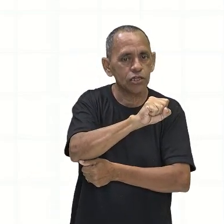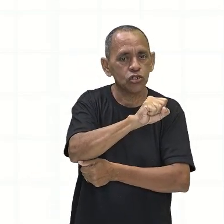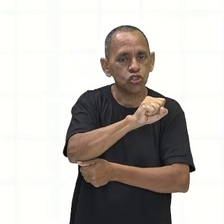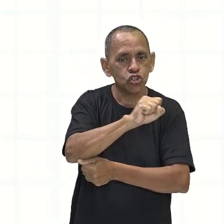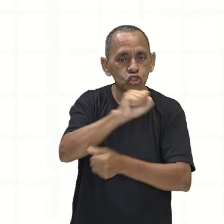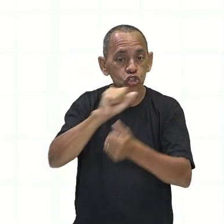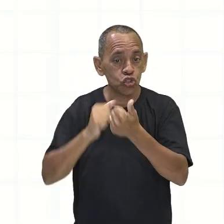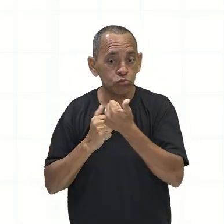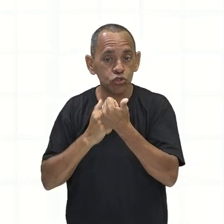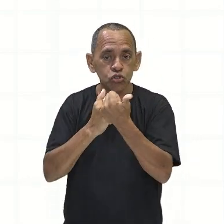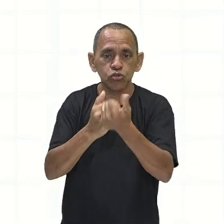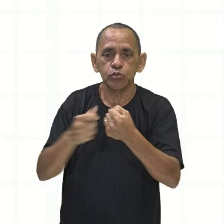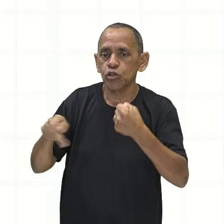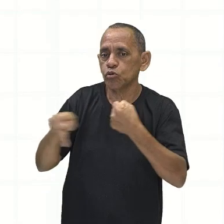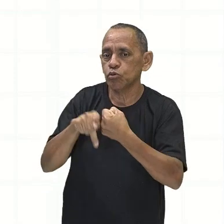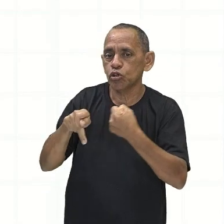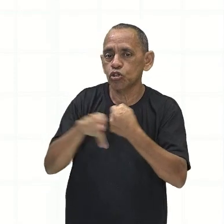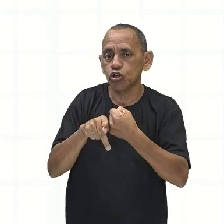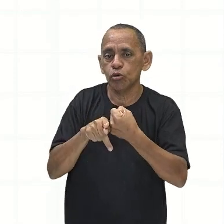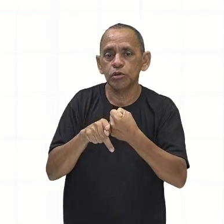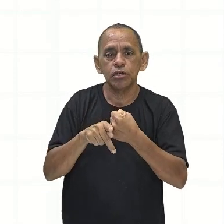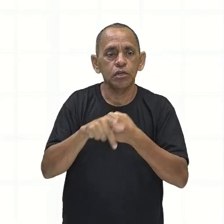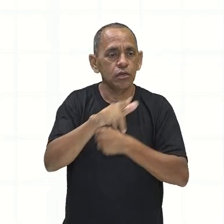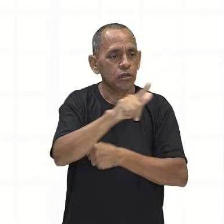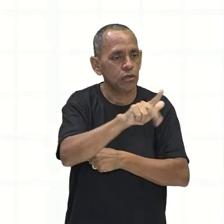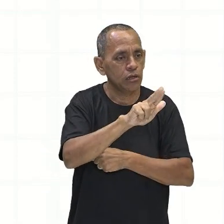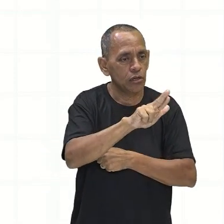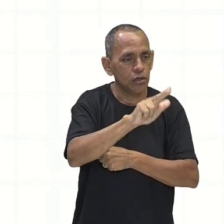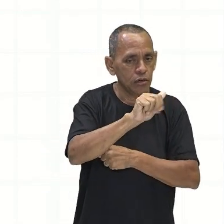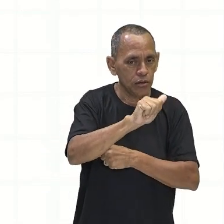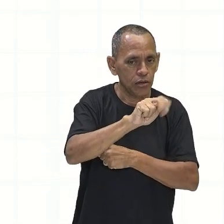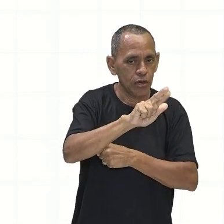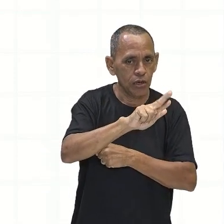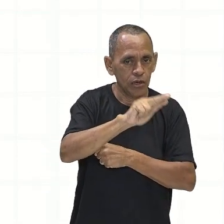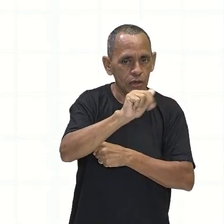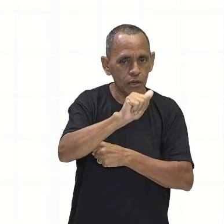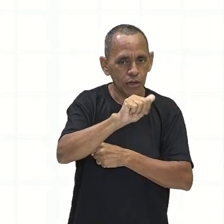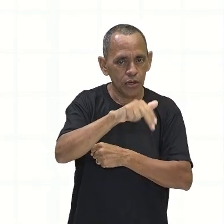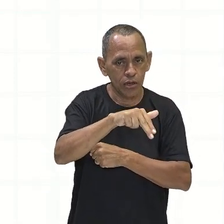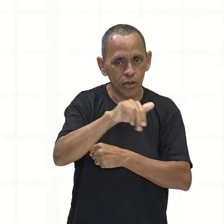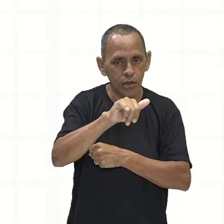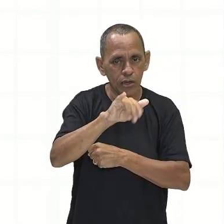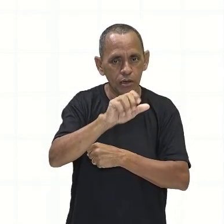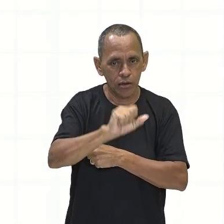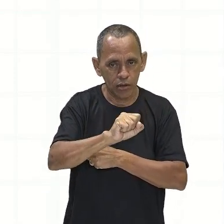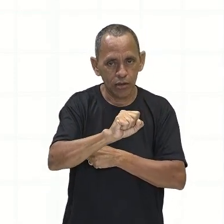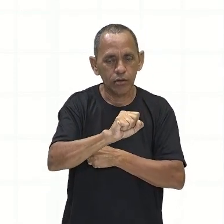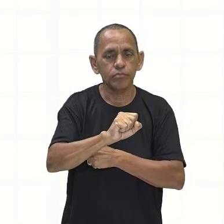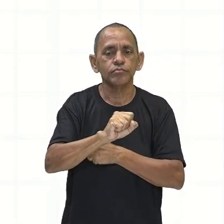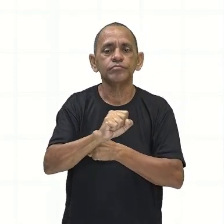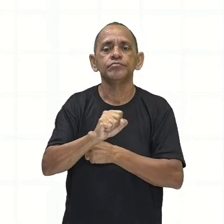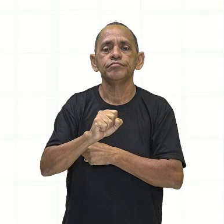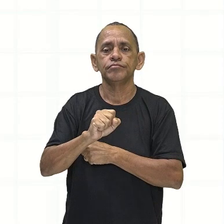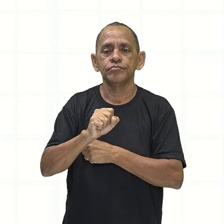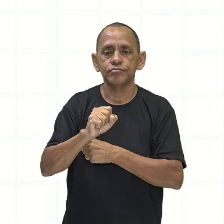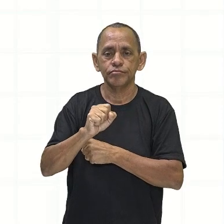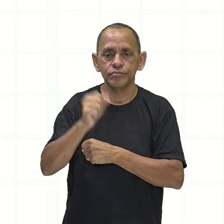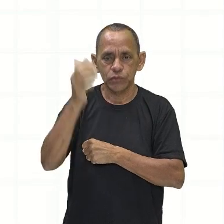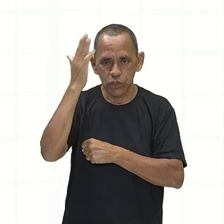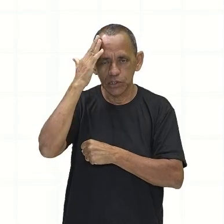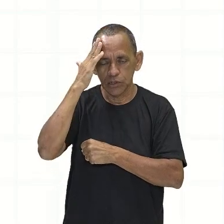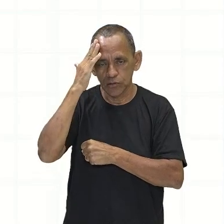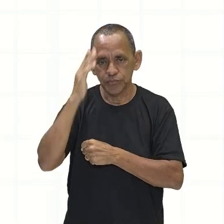de uma retomada de os Guaranis. Então, vamos prosseguindo. Olha só. Paramos aqui nos urubus,